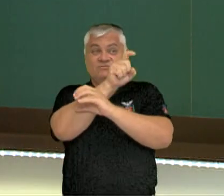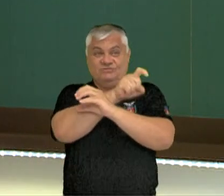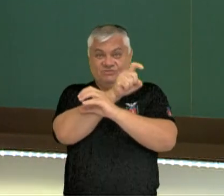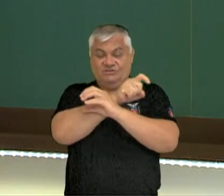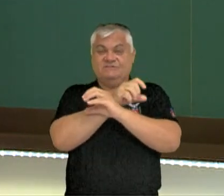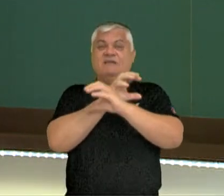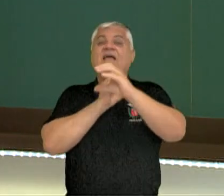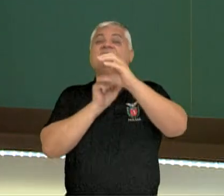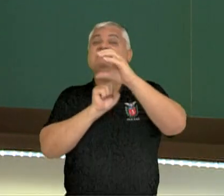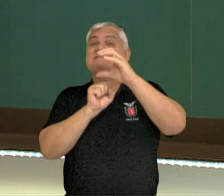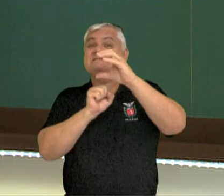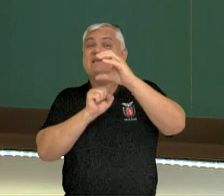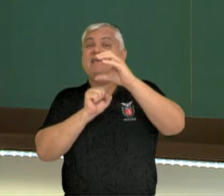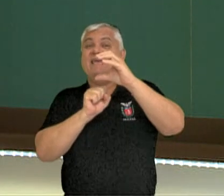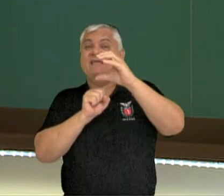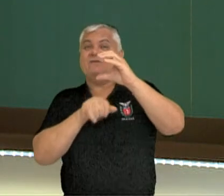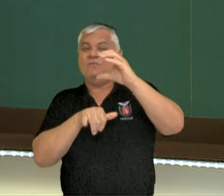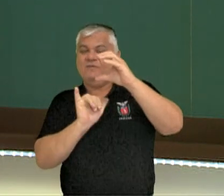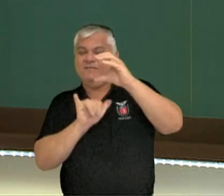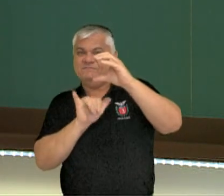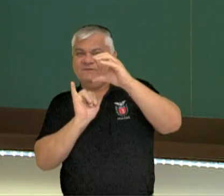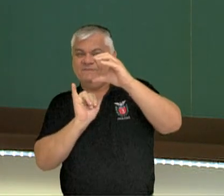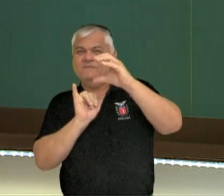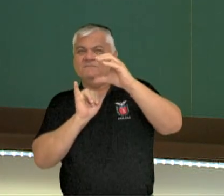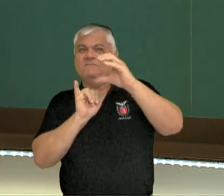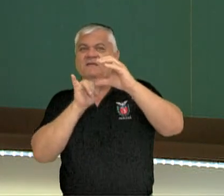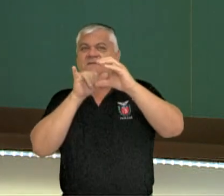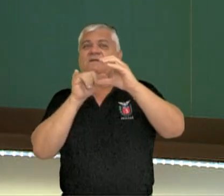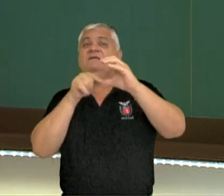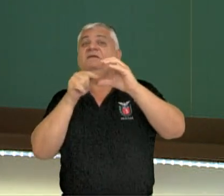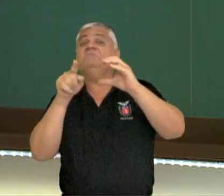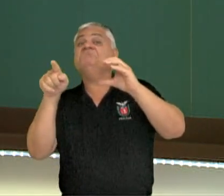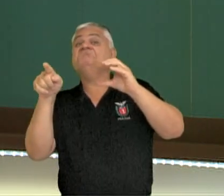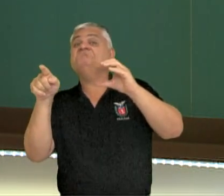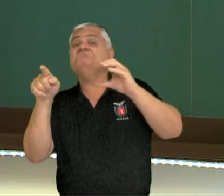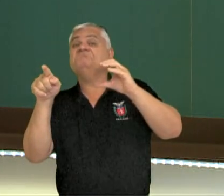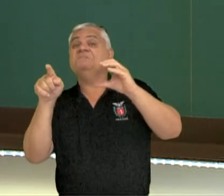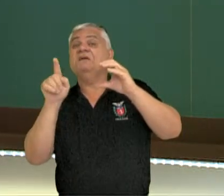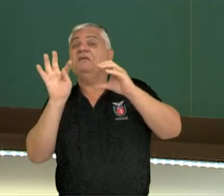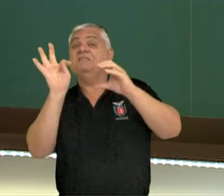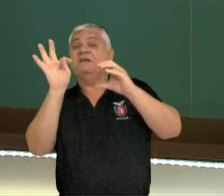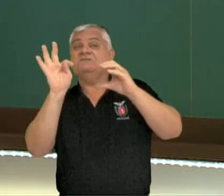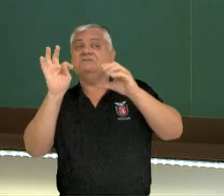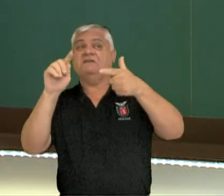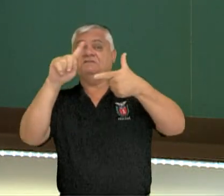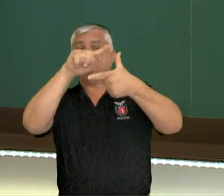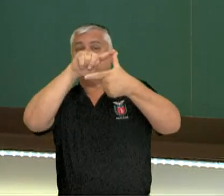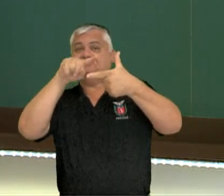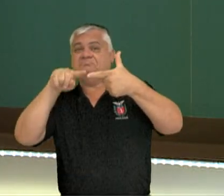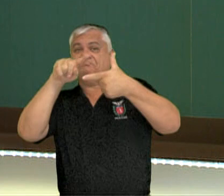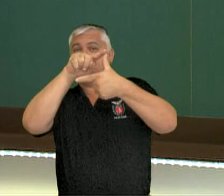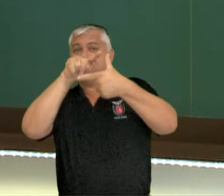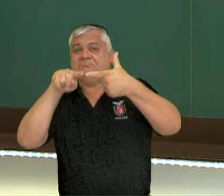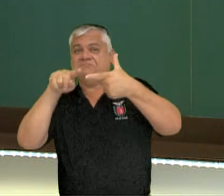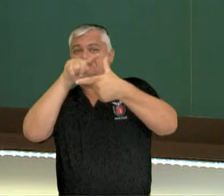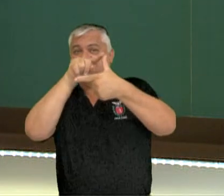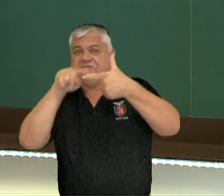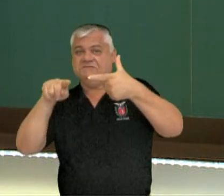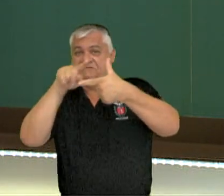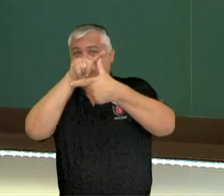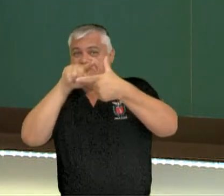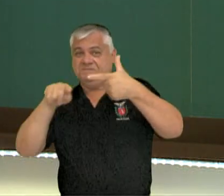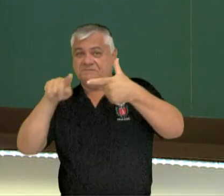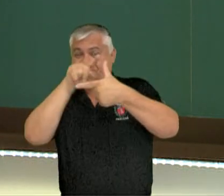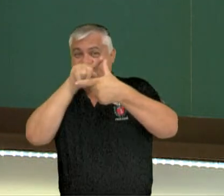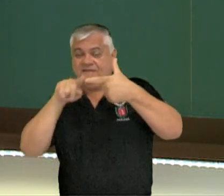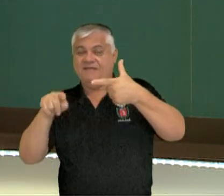o seno no eixo Y e a tangente na reta que é uma reta auxiliar paralela ao eixo Y